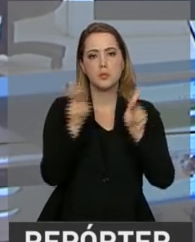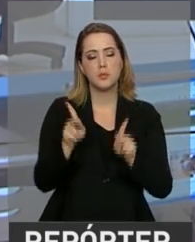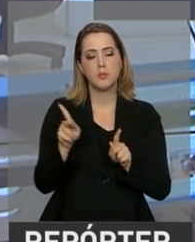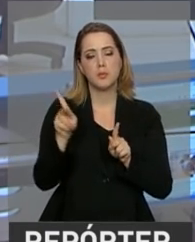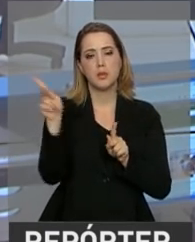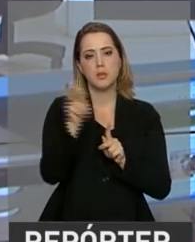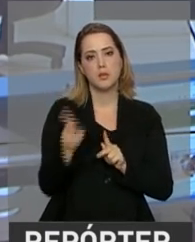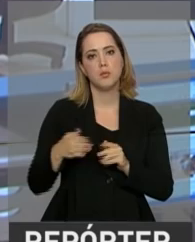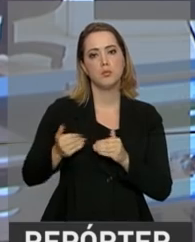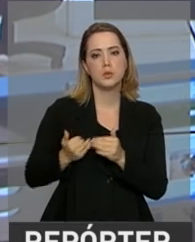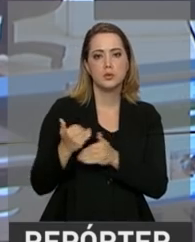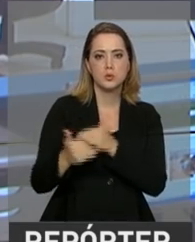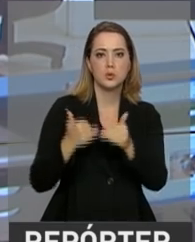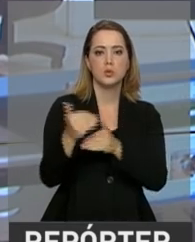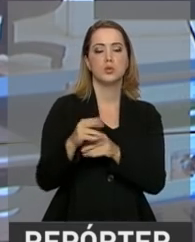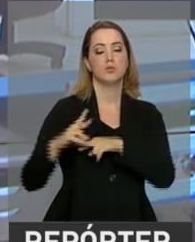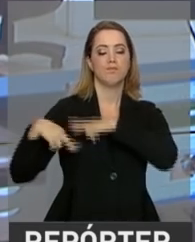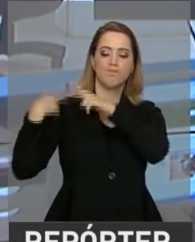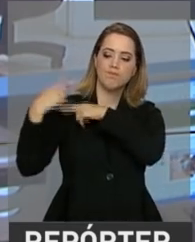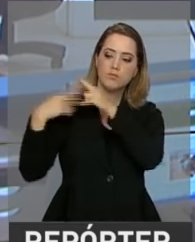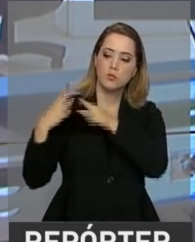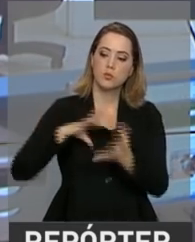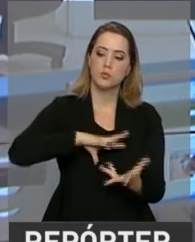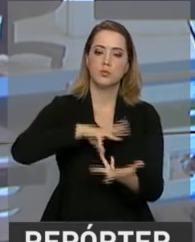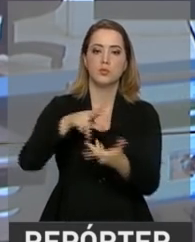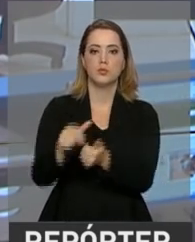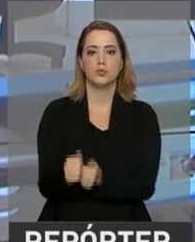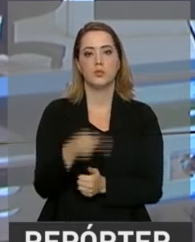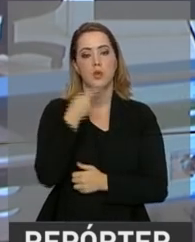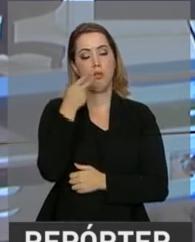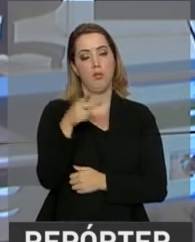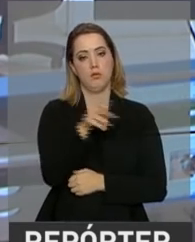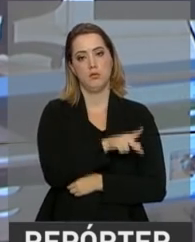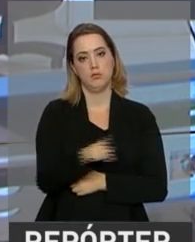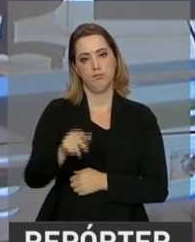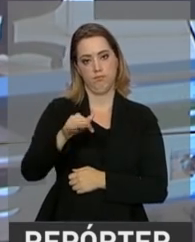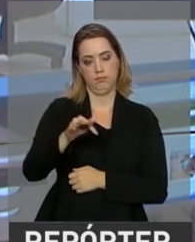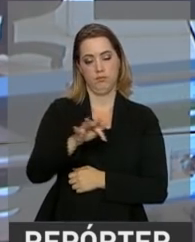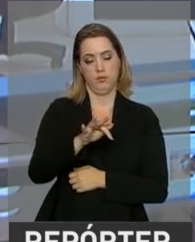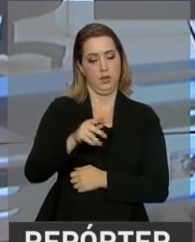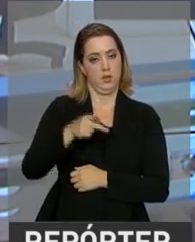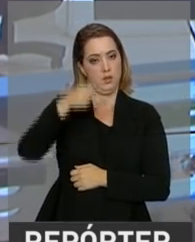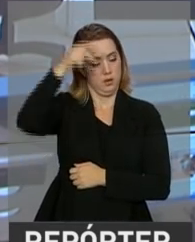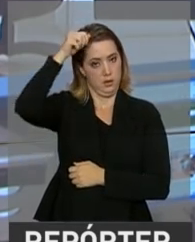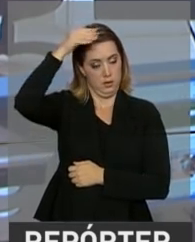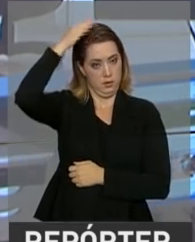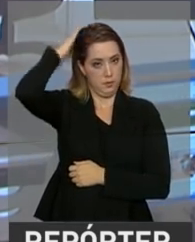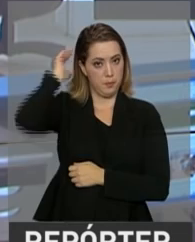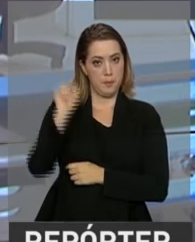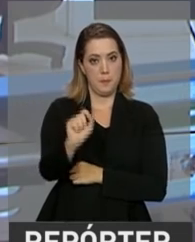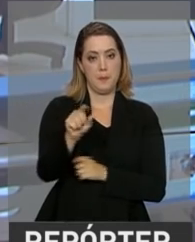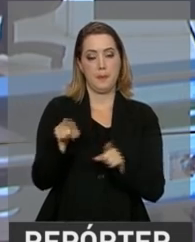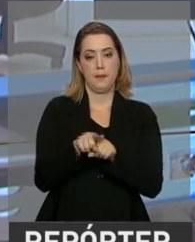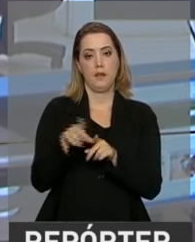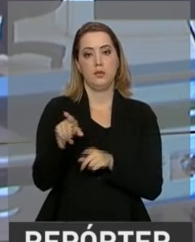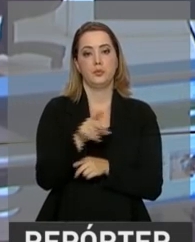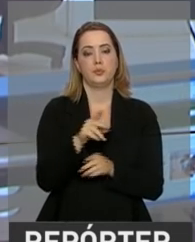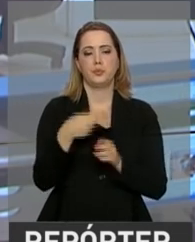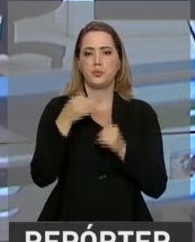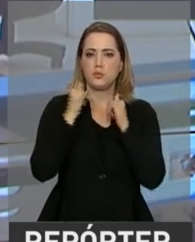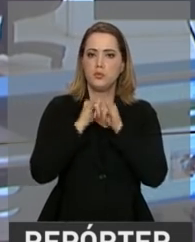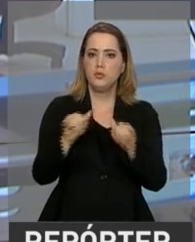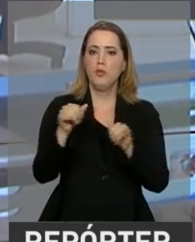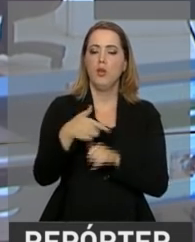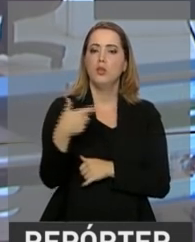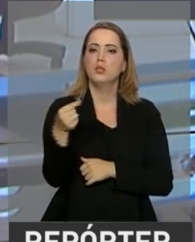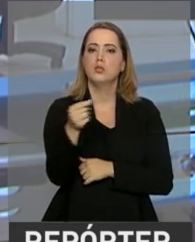o seu mais importante legado paraa humanidade", afirmou o Temer. Na nota, o presidente citou o encontro que teve com o Shimon